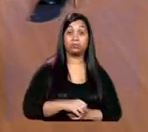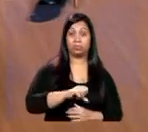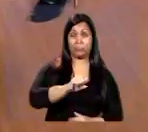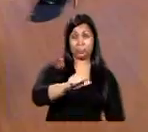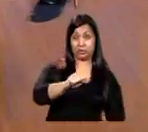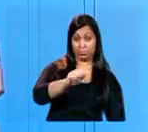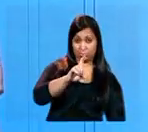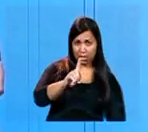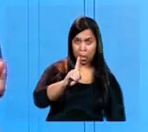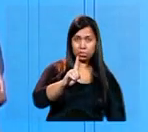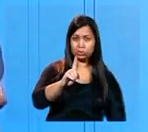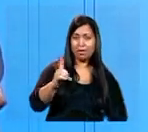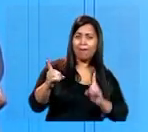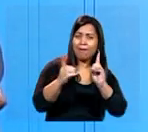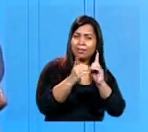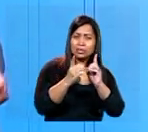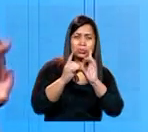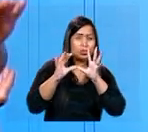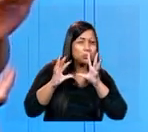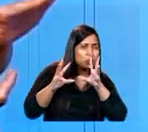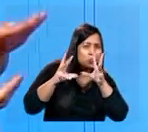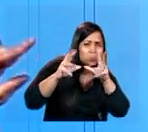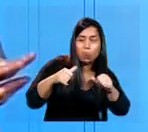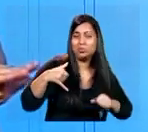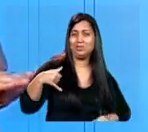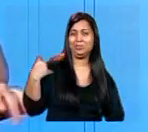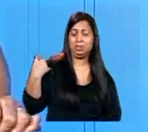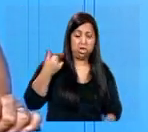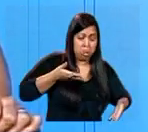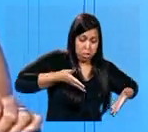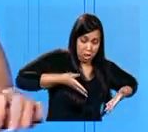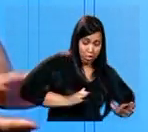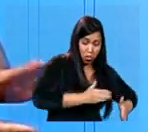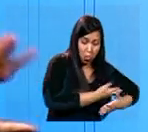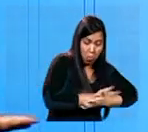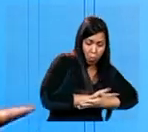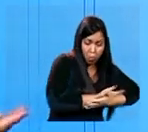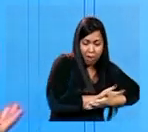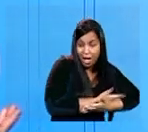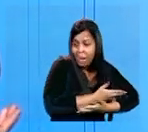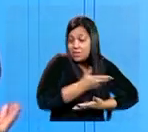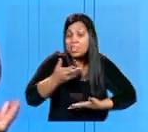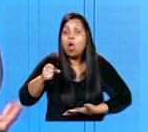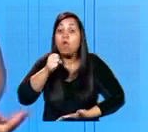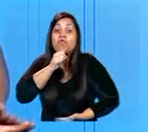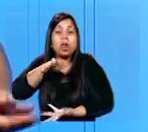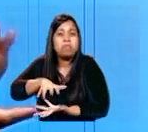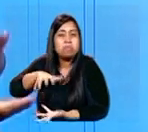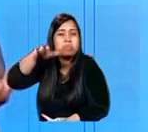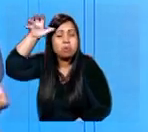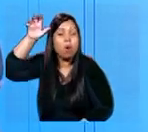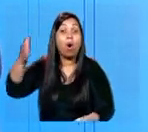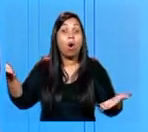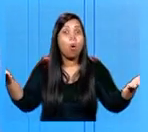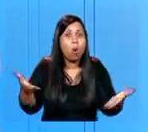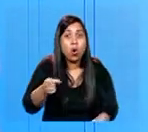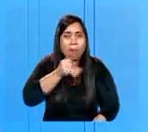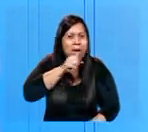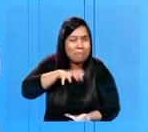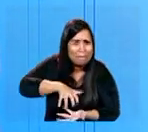ele atende todas as faixas etárias, desde o recém-nascido até o idoso. Hoje o nosso idoso